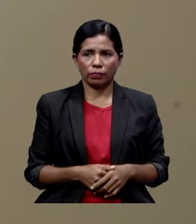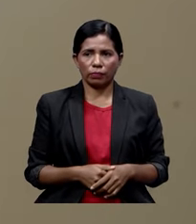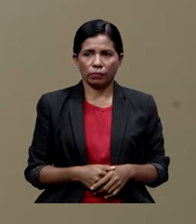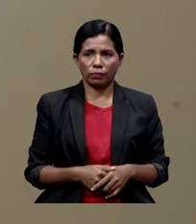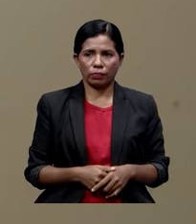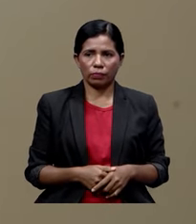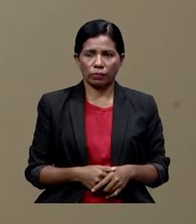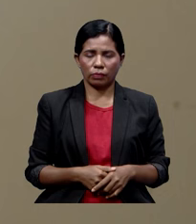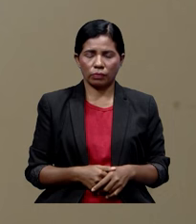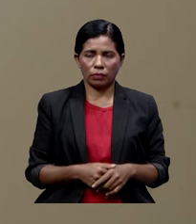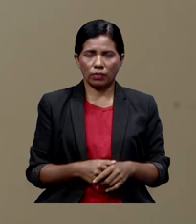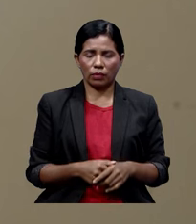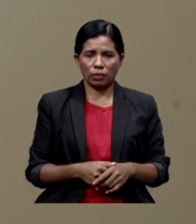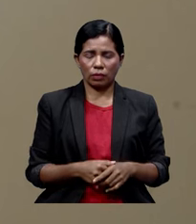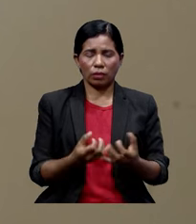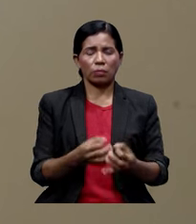Muito importante.